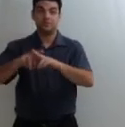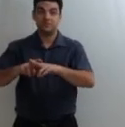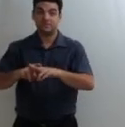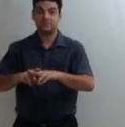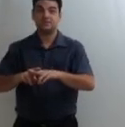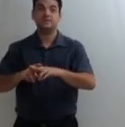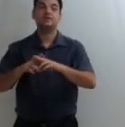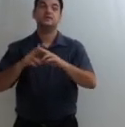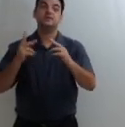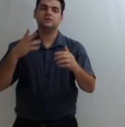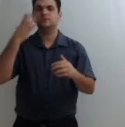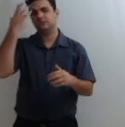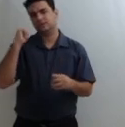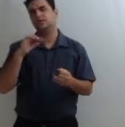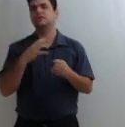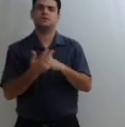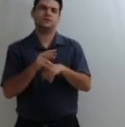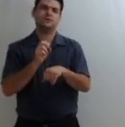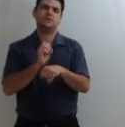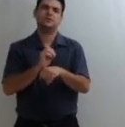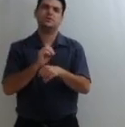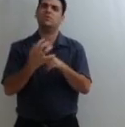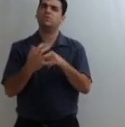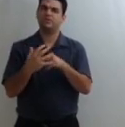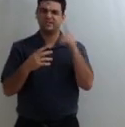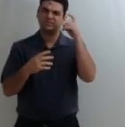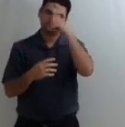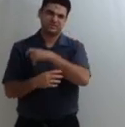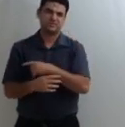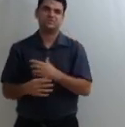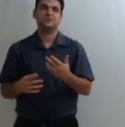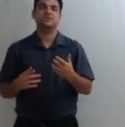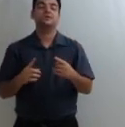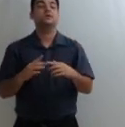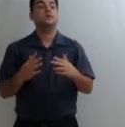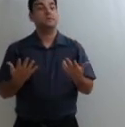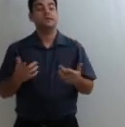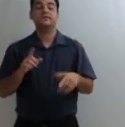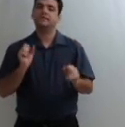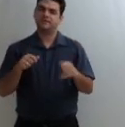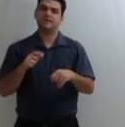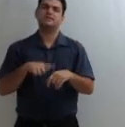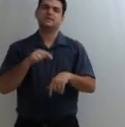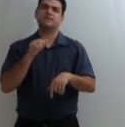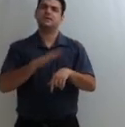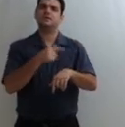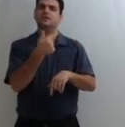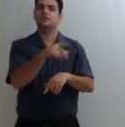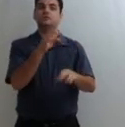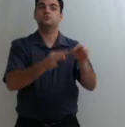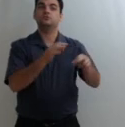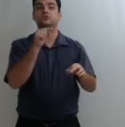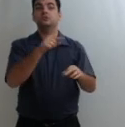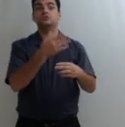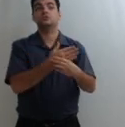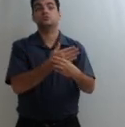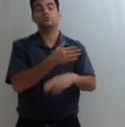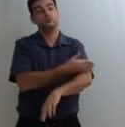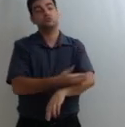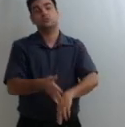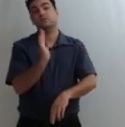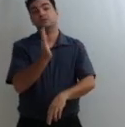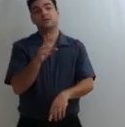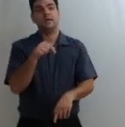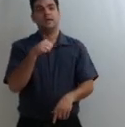Covid traz essa necessidade das cautelares, mas me parece que realmente é melhor que seja o juiz da causa e não nós, não